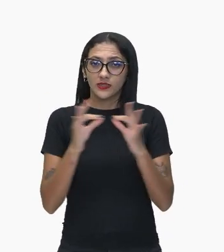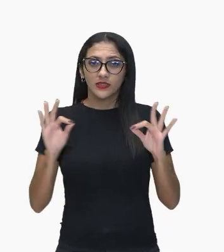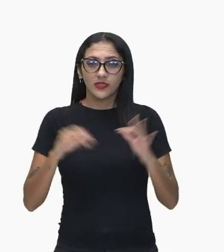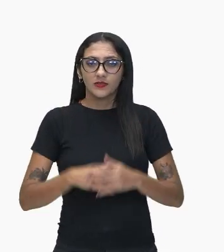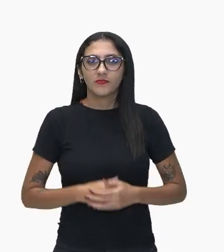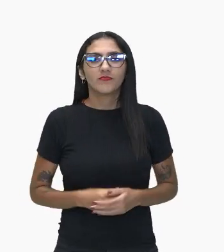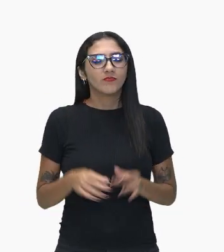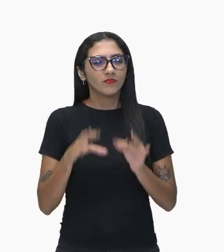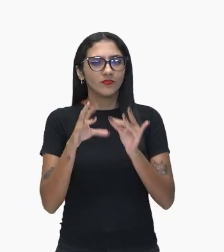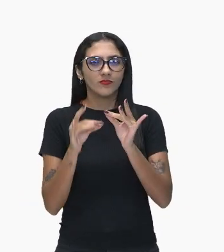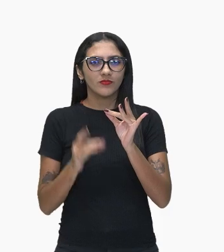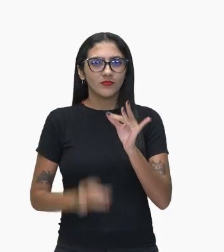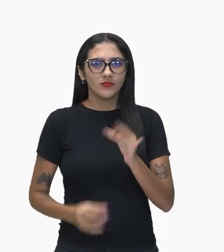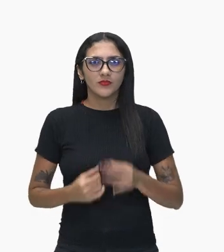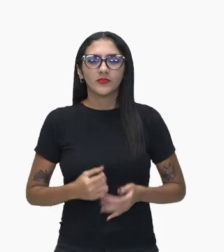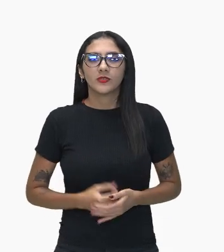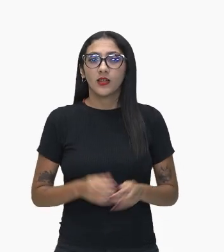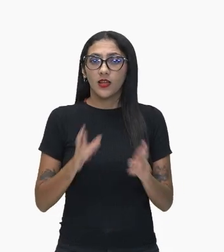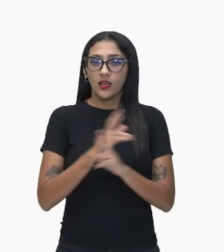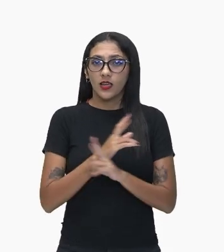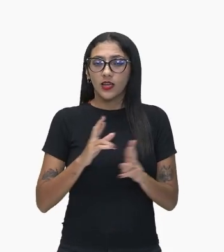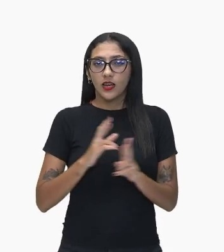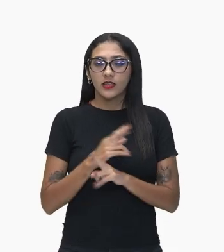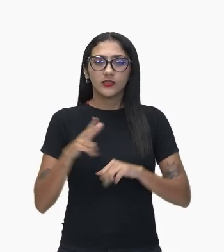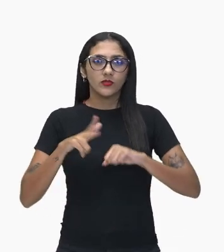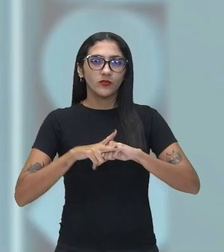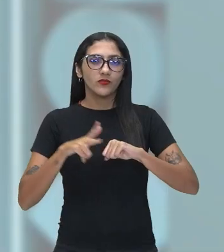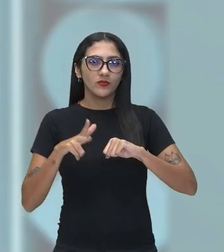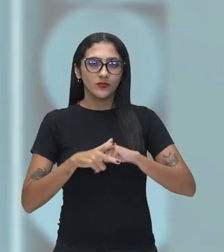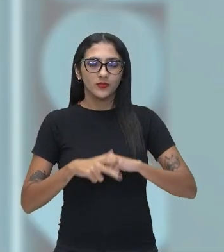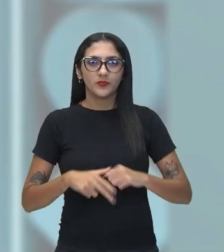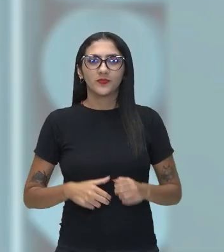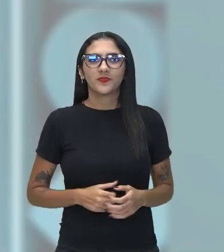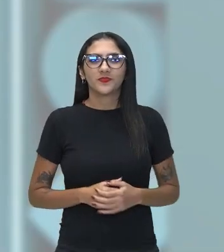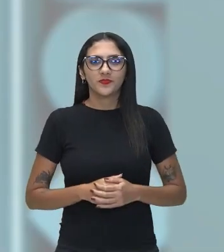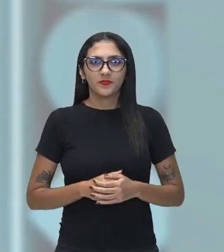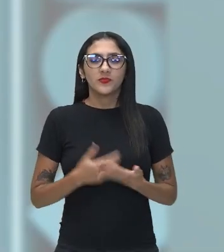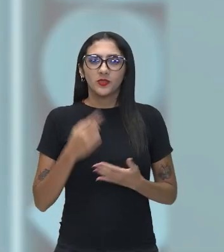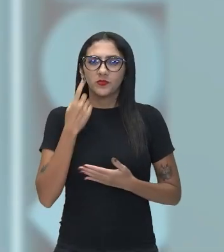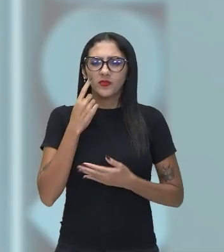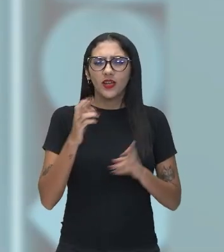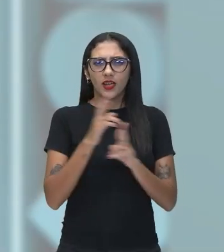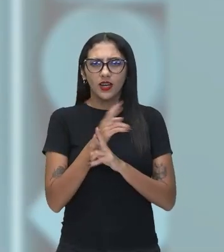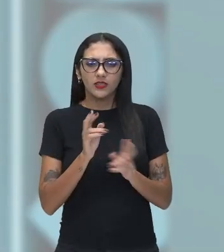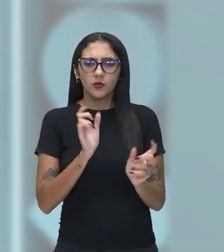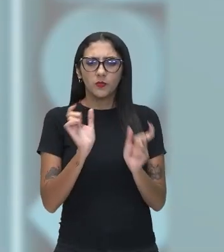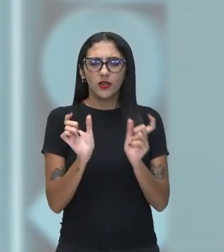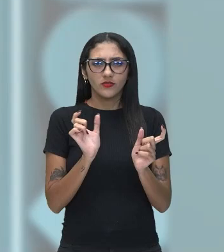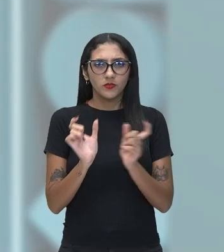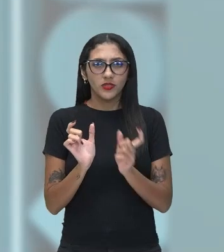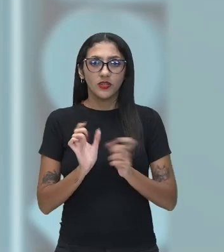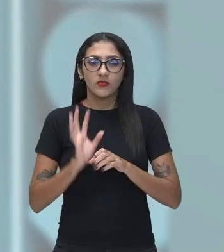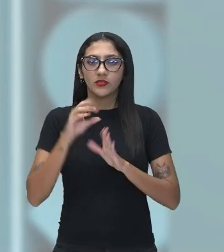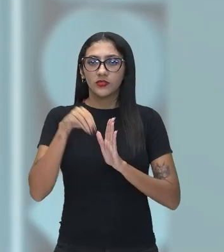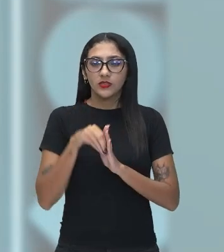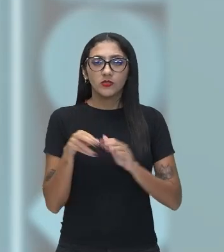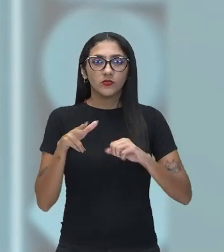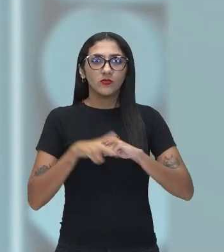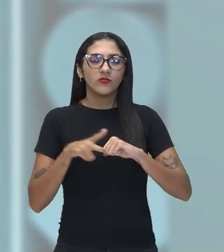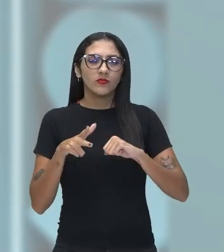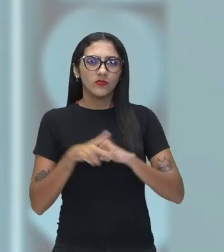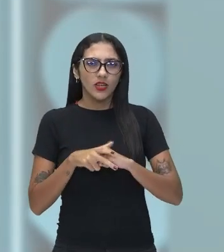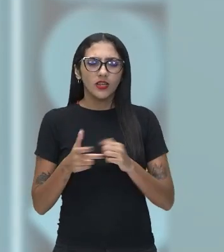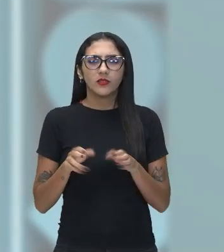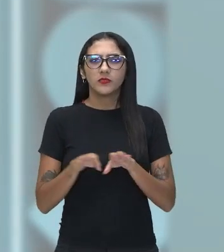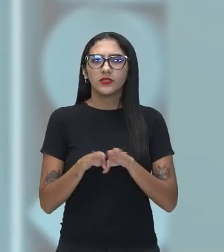portuguesa, detalhamento, regência, verbal. Vamos observar as relações que se estabelecem com os verbos e